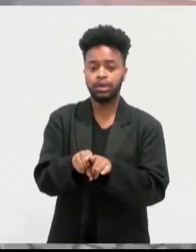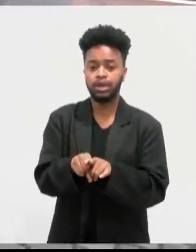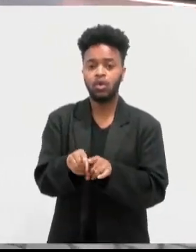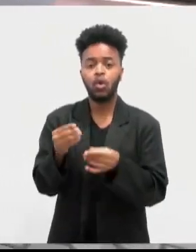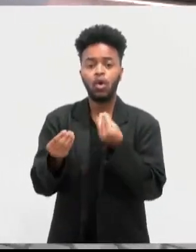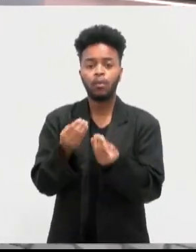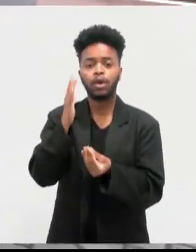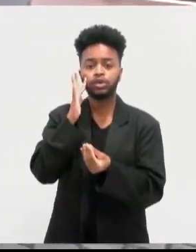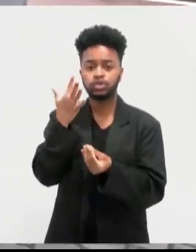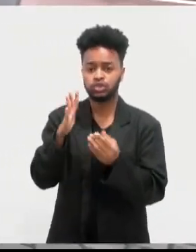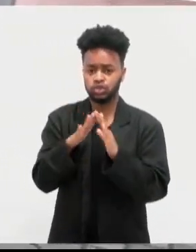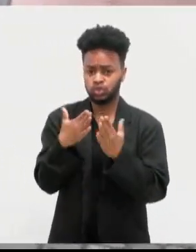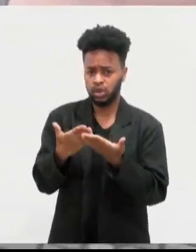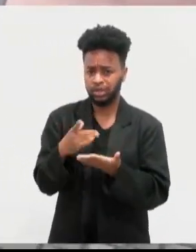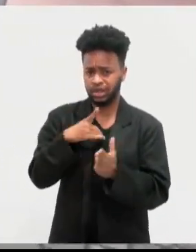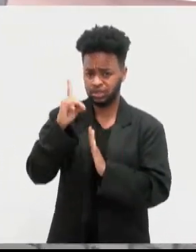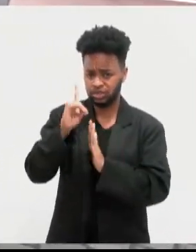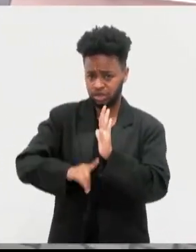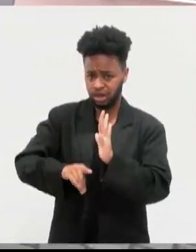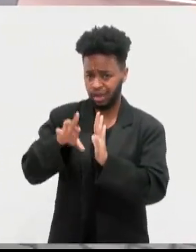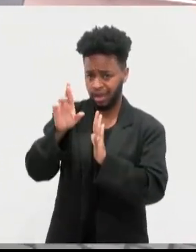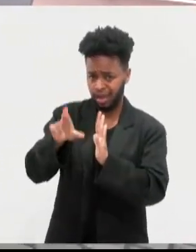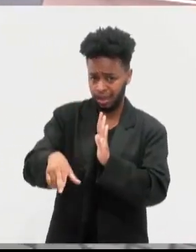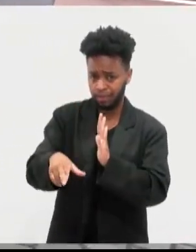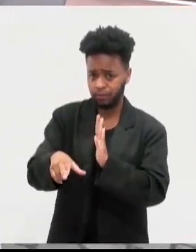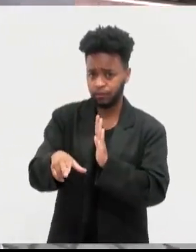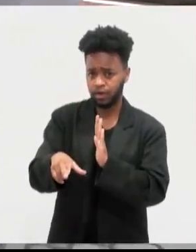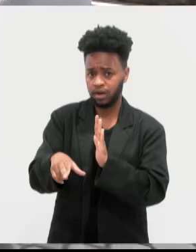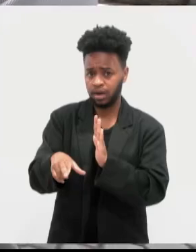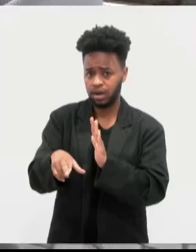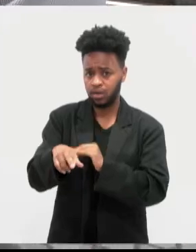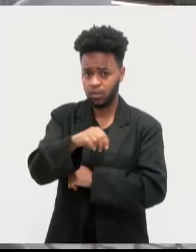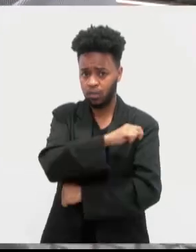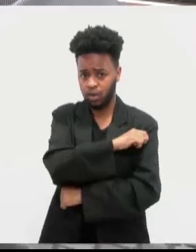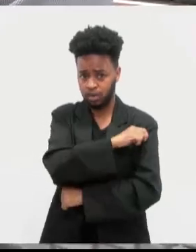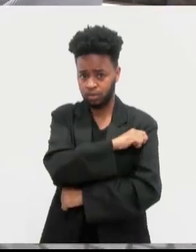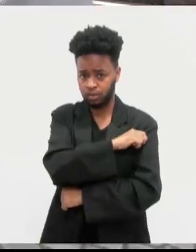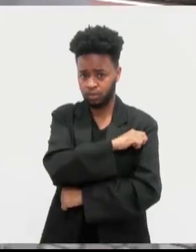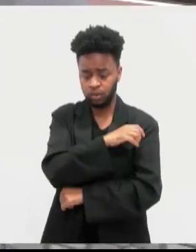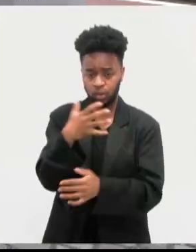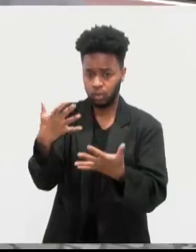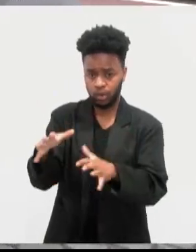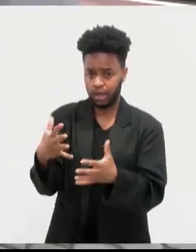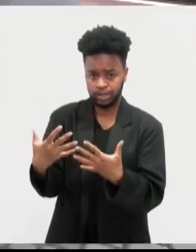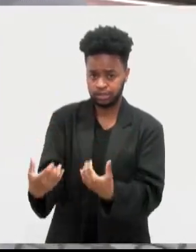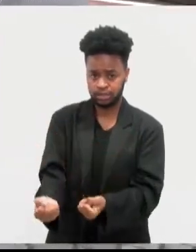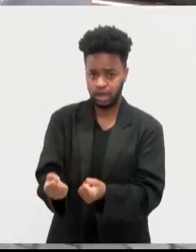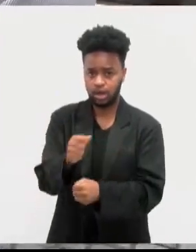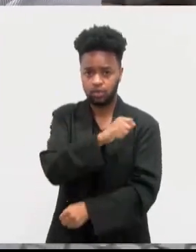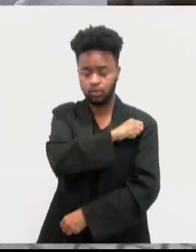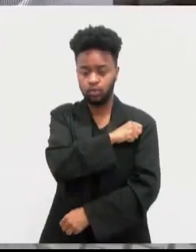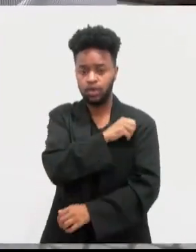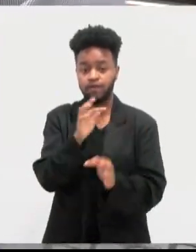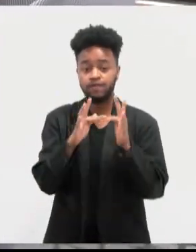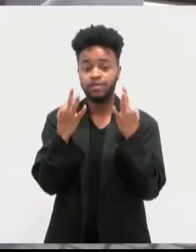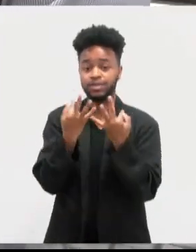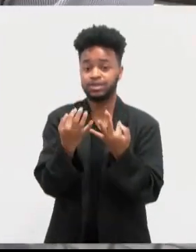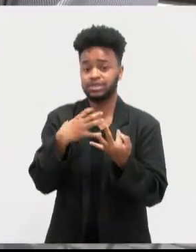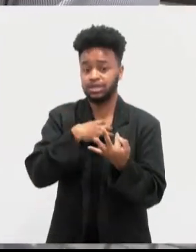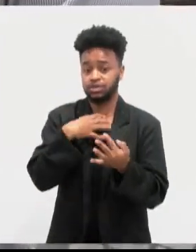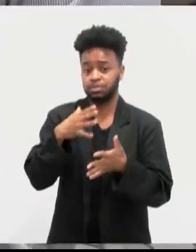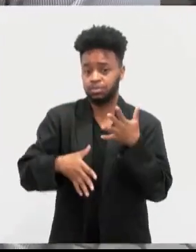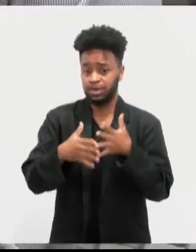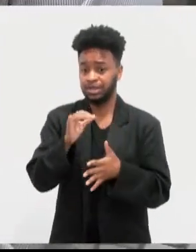resolver. A escola tem o direito de recusar o aluno? O pai vai se sentir prejudicado se isso acontecer, vai